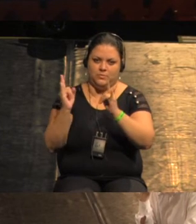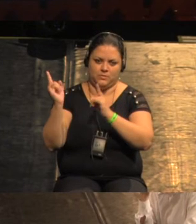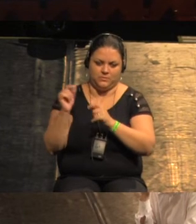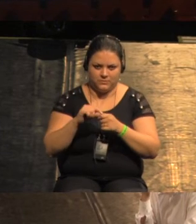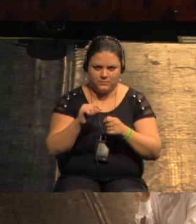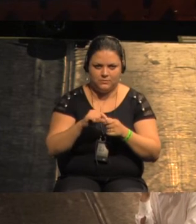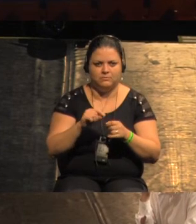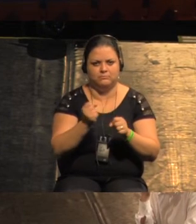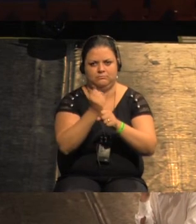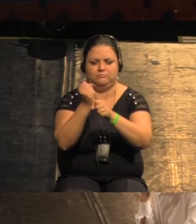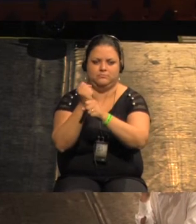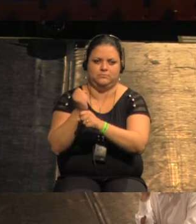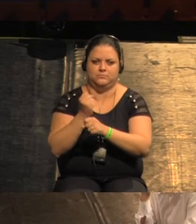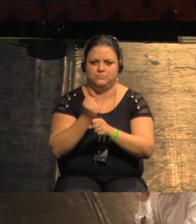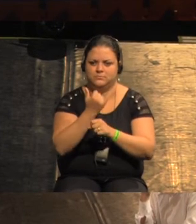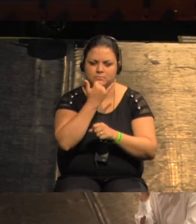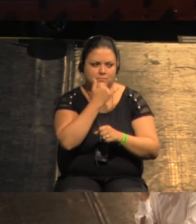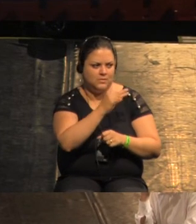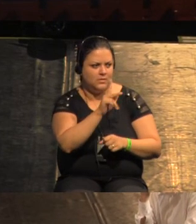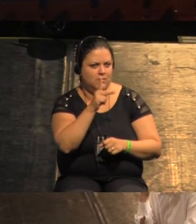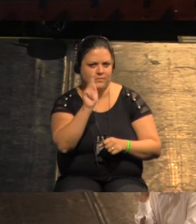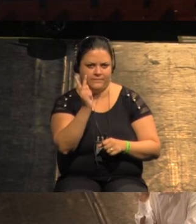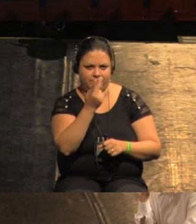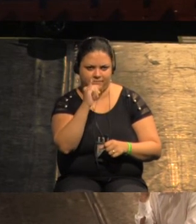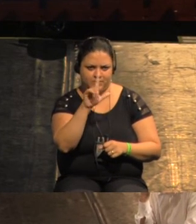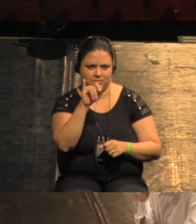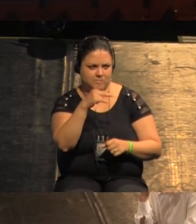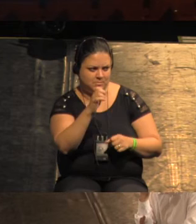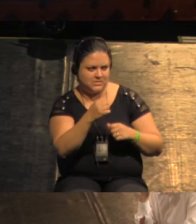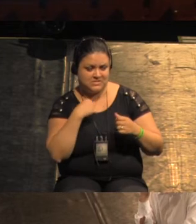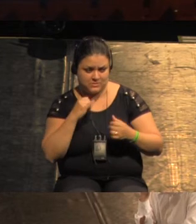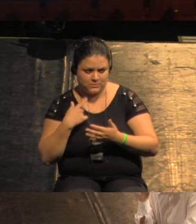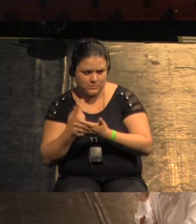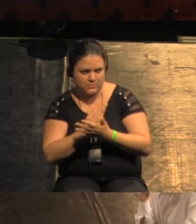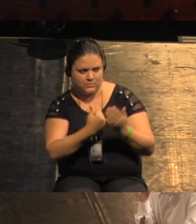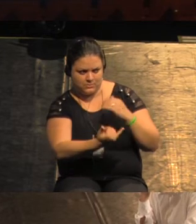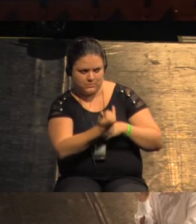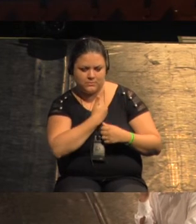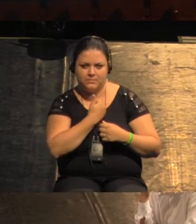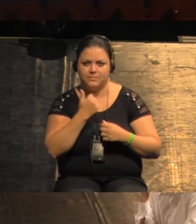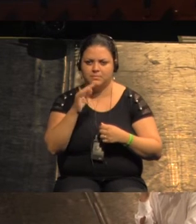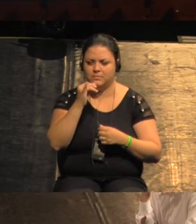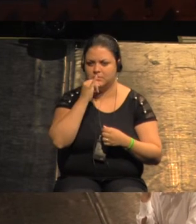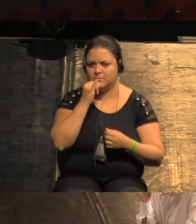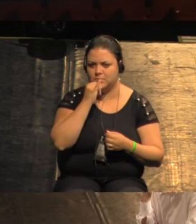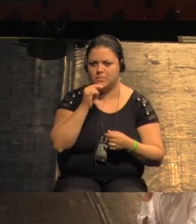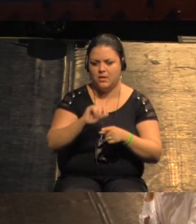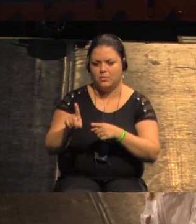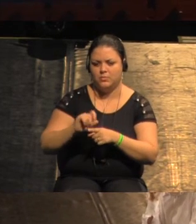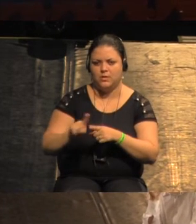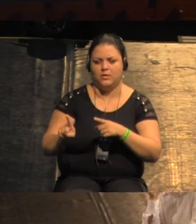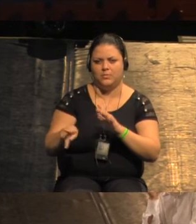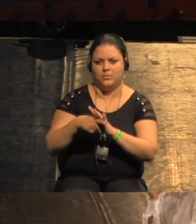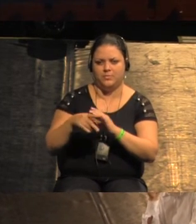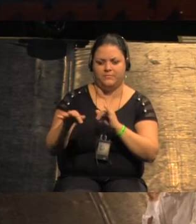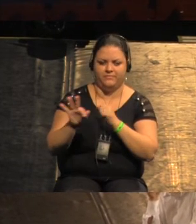esses condomínios de uso misto teriam, Felipe me corrige se eu estiver errado, uma parte da receita gerada pelo